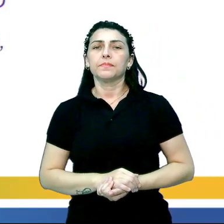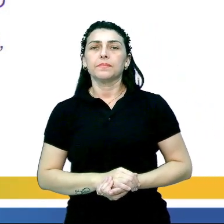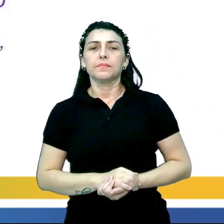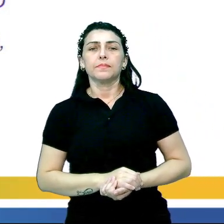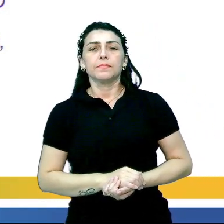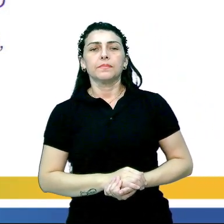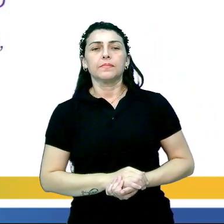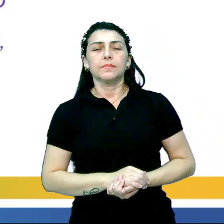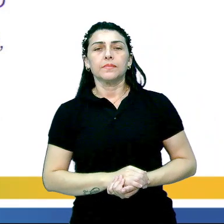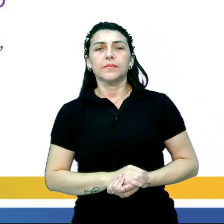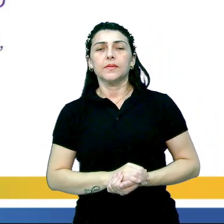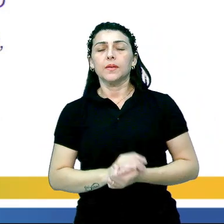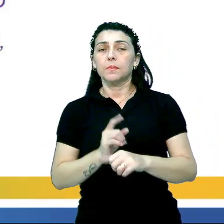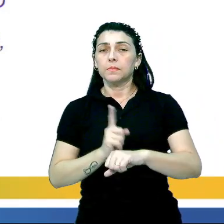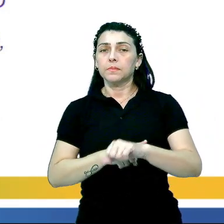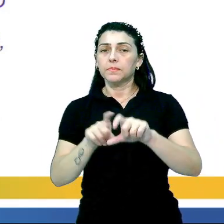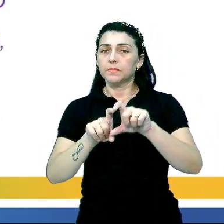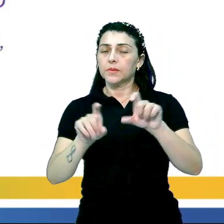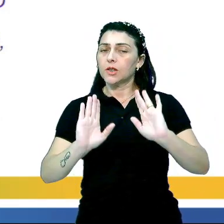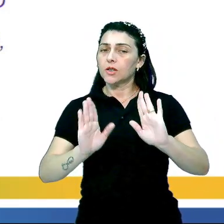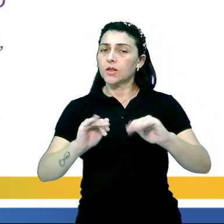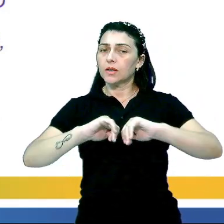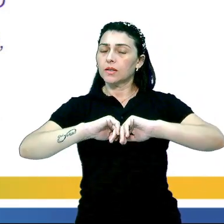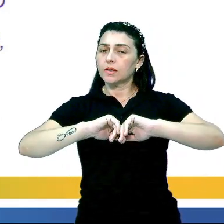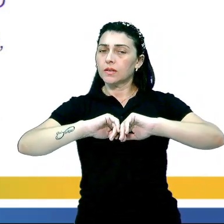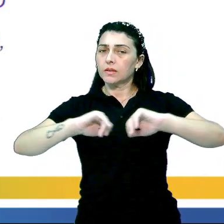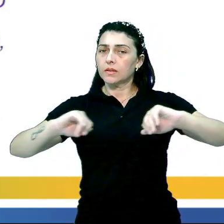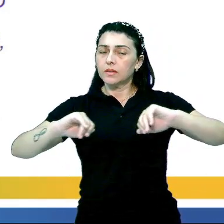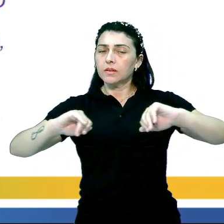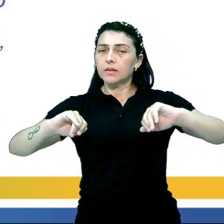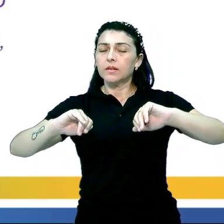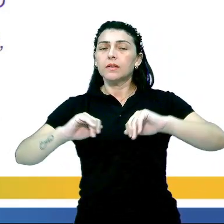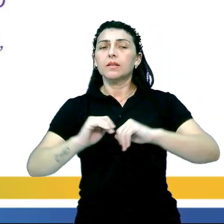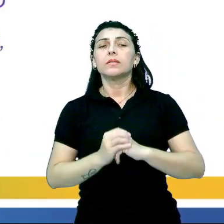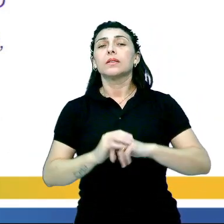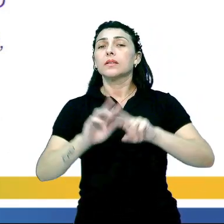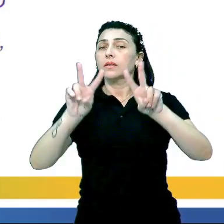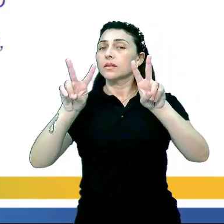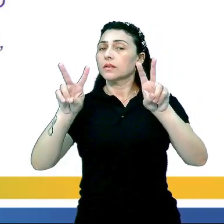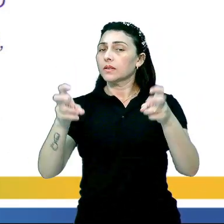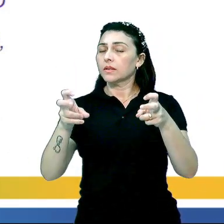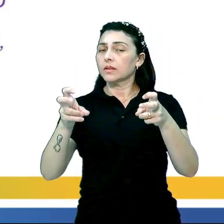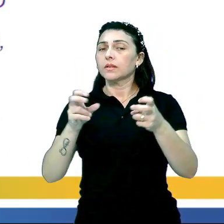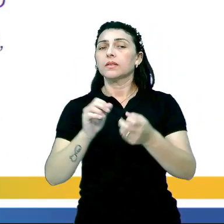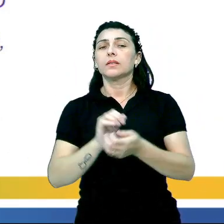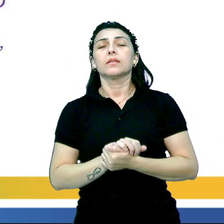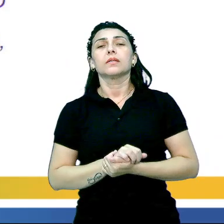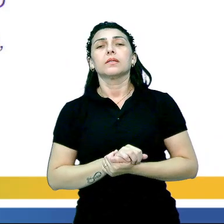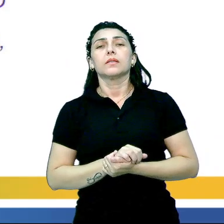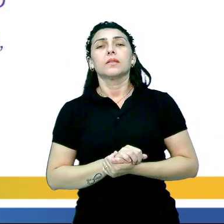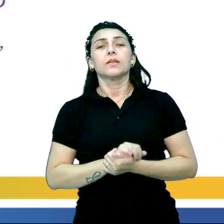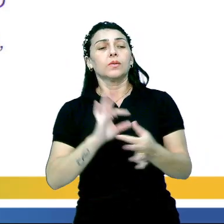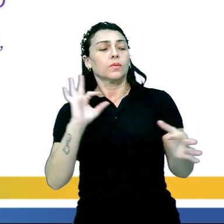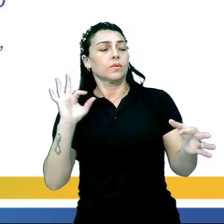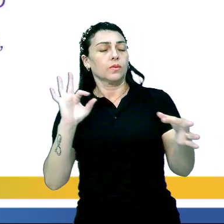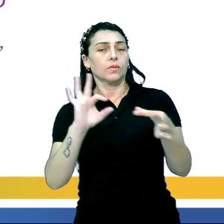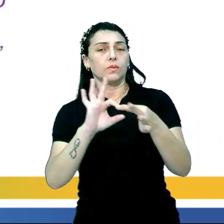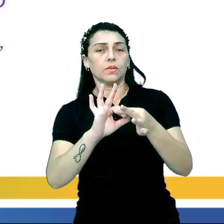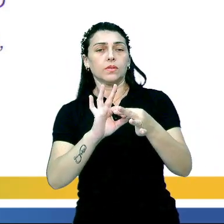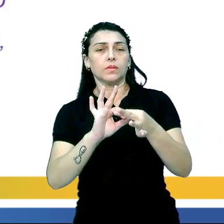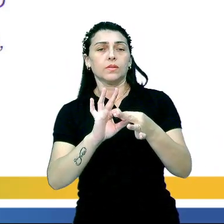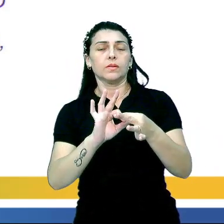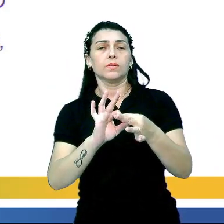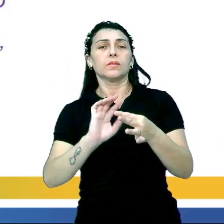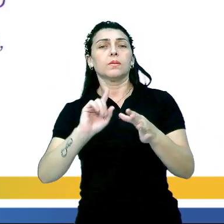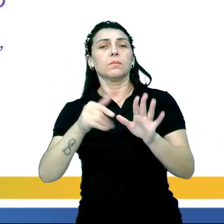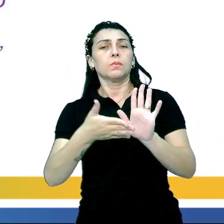E aí, nesse primeiro momento, nós já separamos a parte da temática e a parte do conectivo do